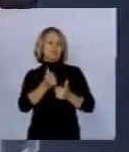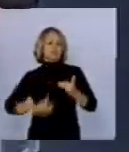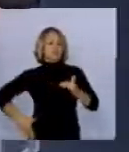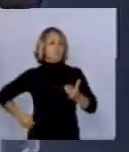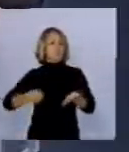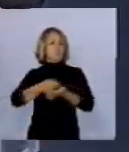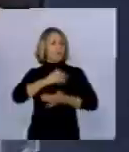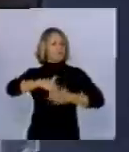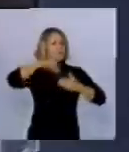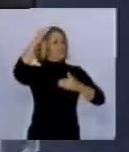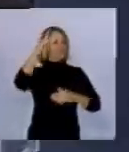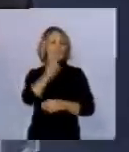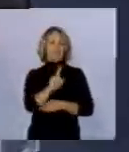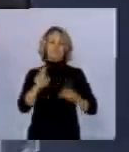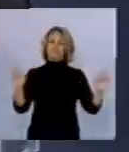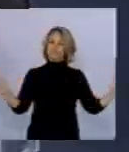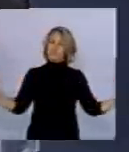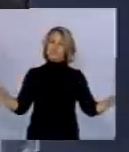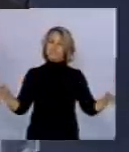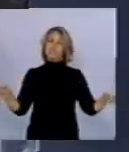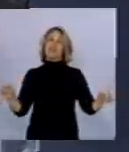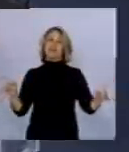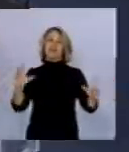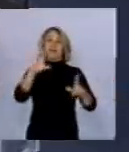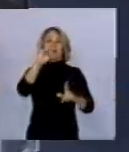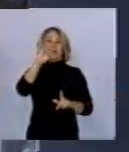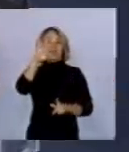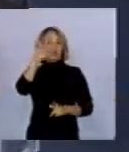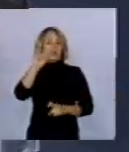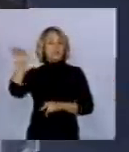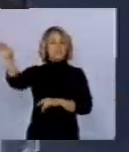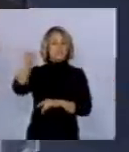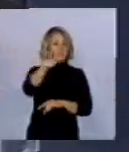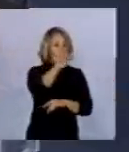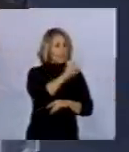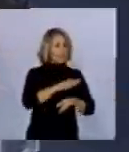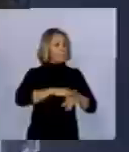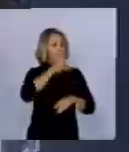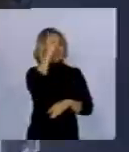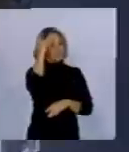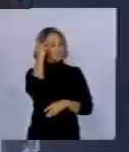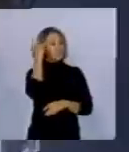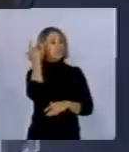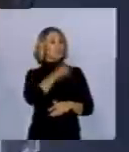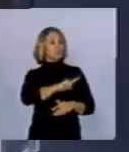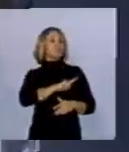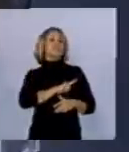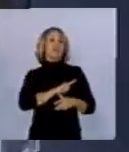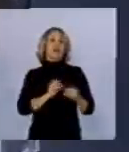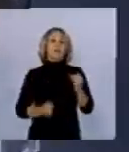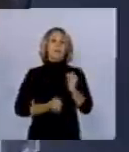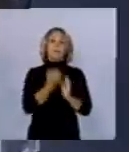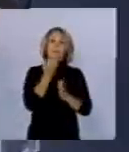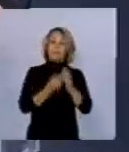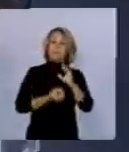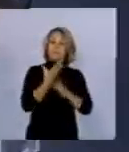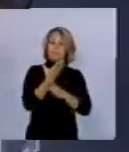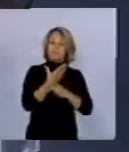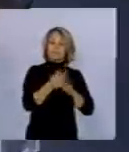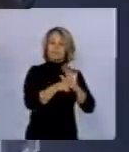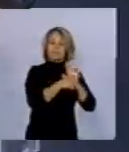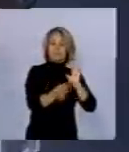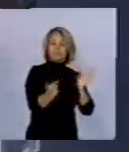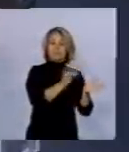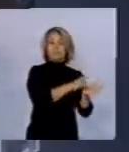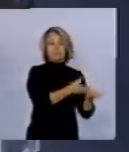pelo contrário as cotas atraem novos investimentos para Produções originais e como é de pra no mercado